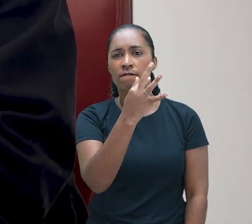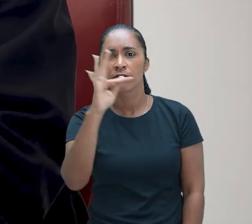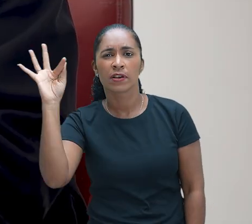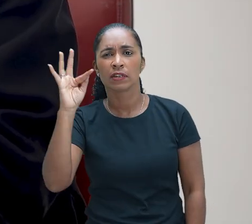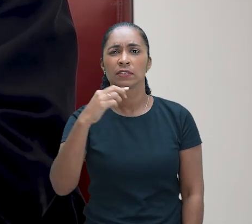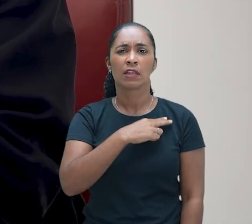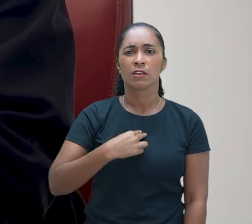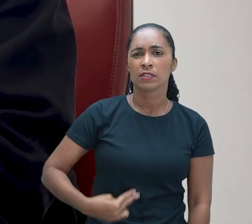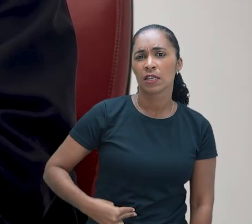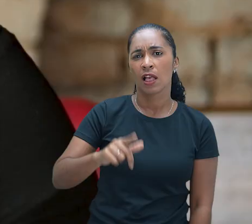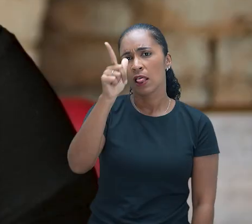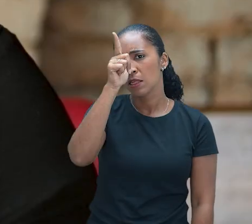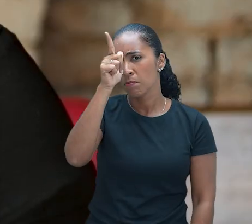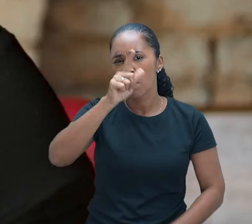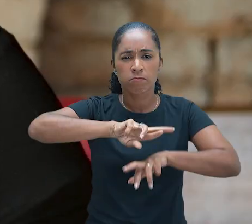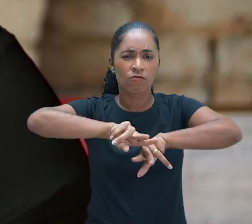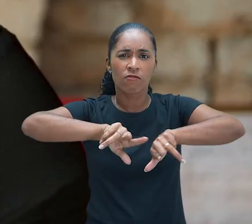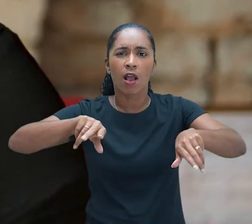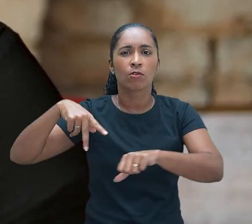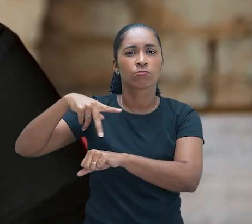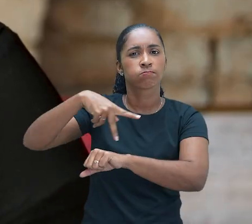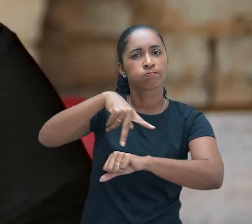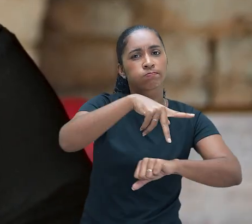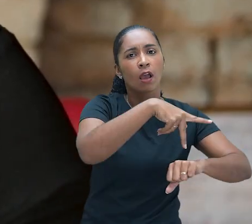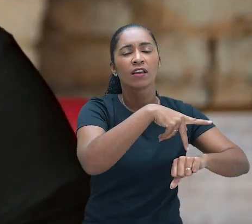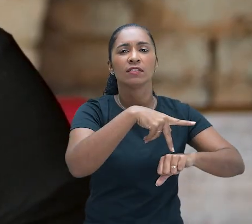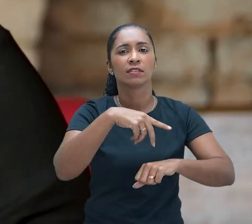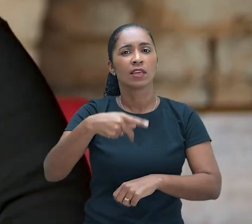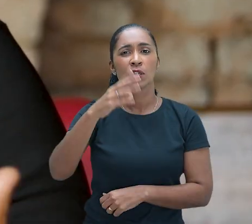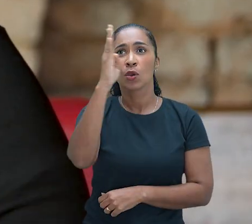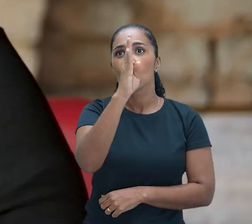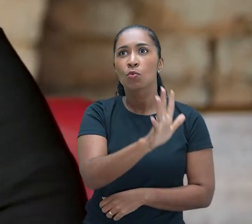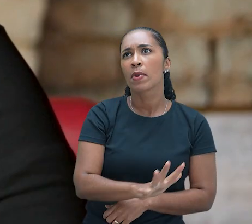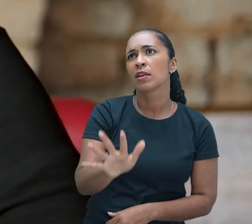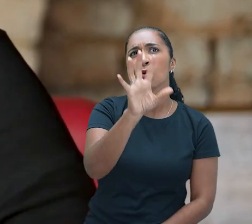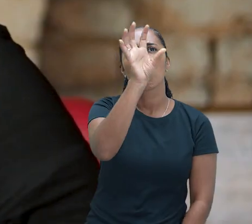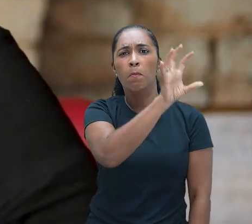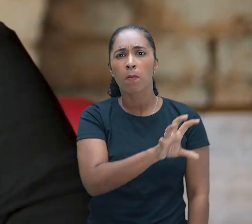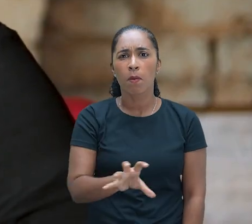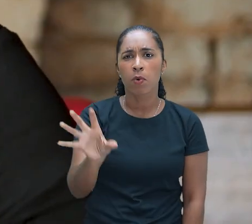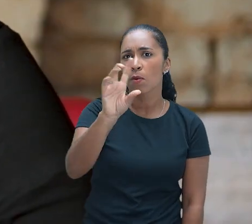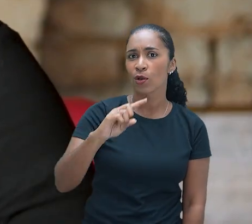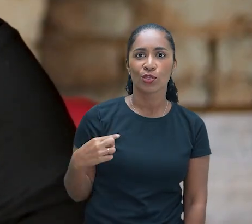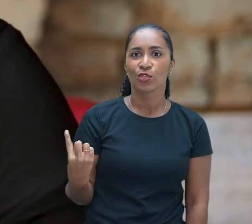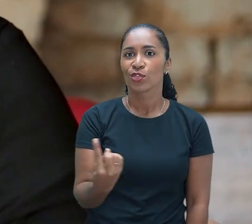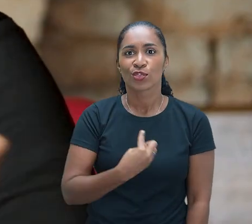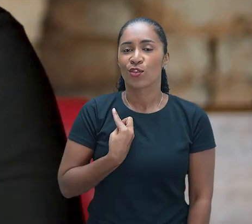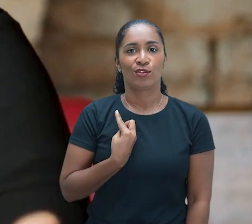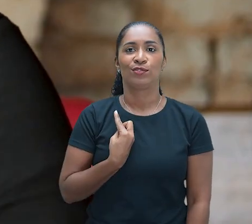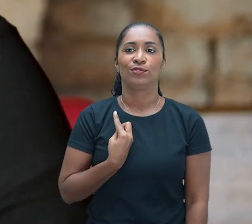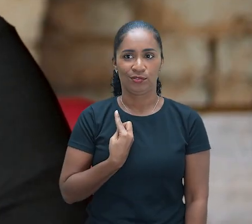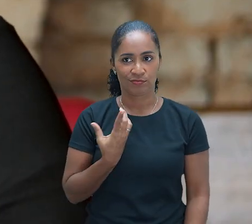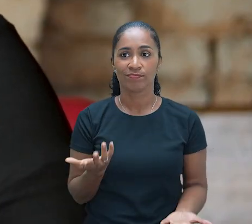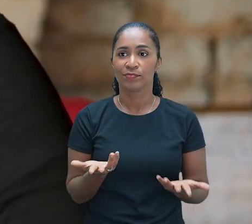França, Suécia, Alemanha. Esse país, né? Esse Brasil que a gente tem, esse Brasil que é o nosso Brasil, esse